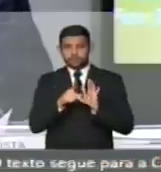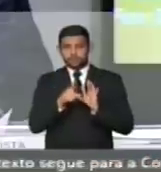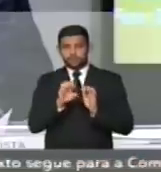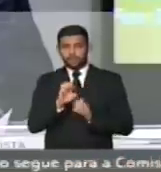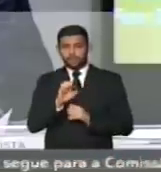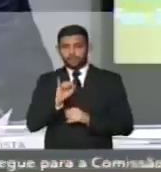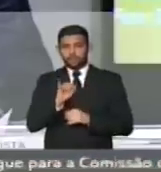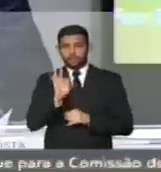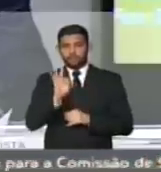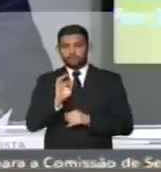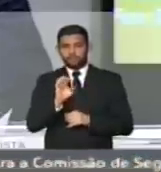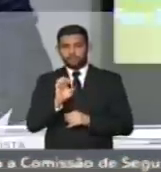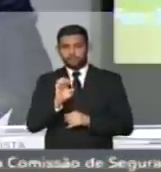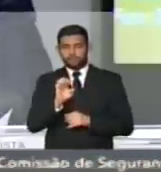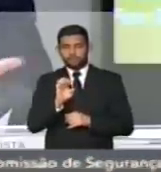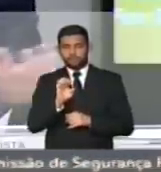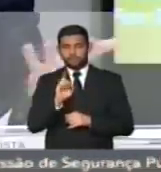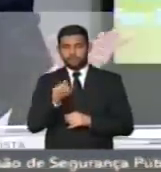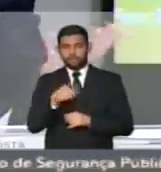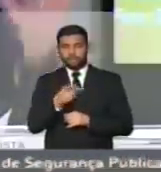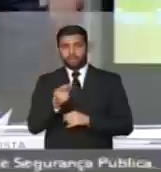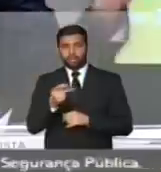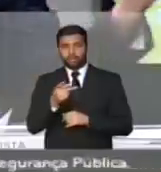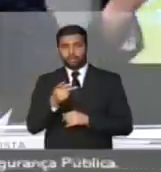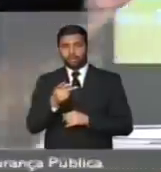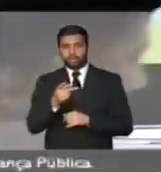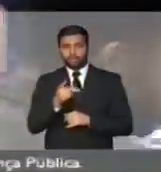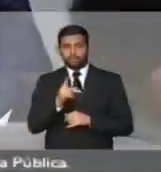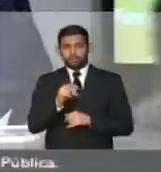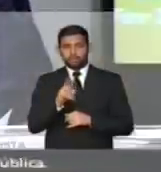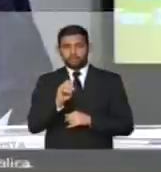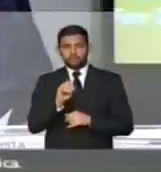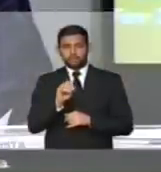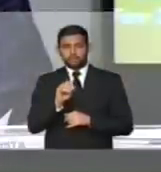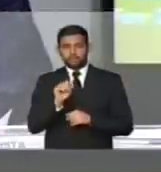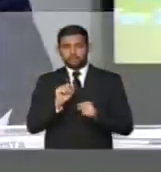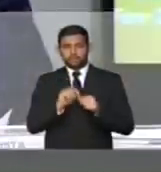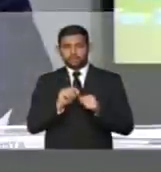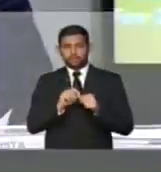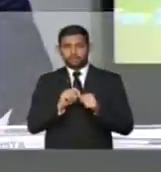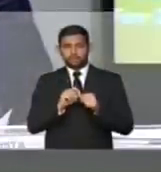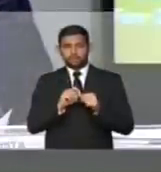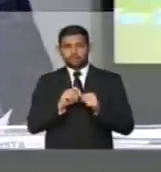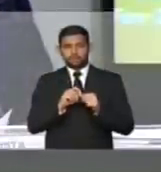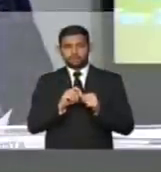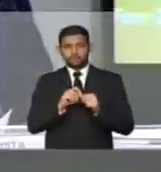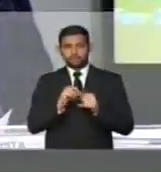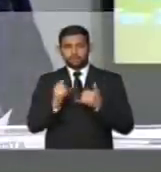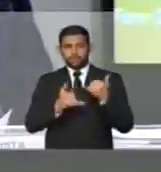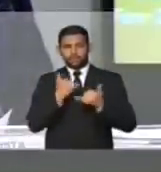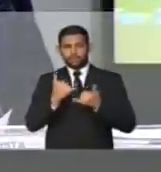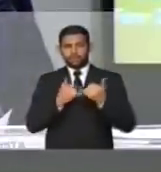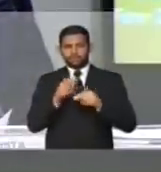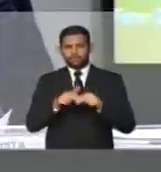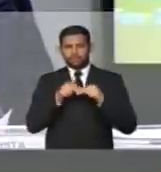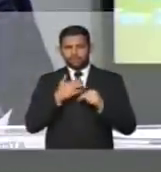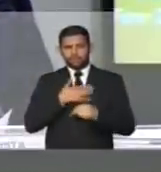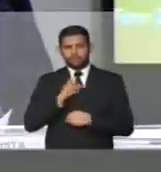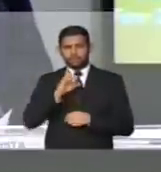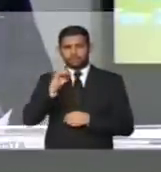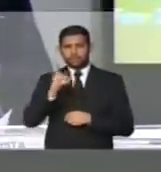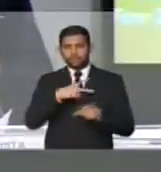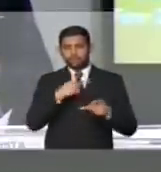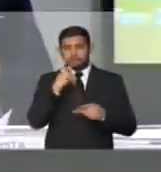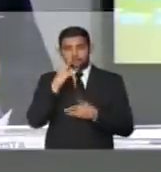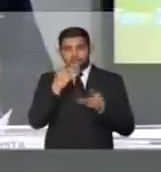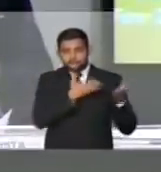Batista são PowerPoints, são castelos de vento. Pelo amor de Deus,